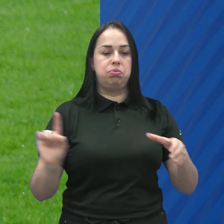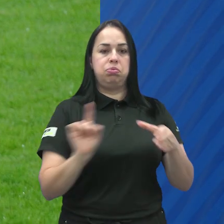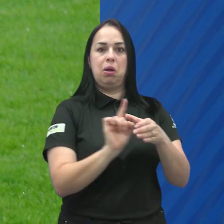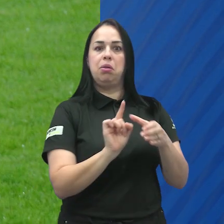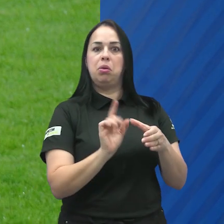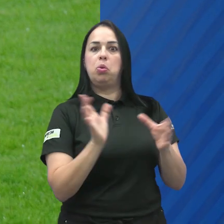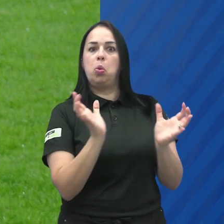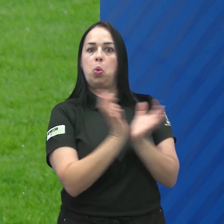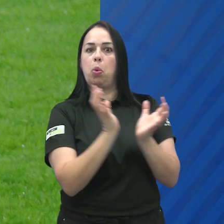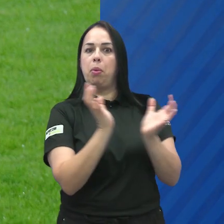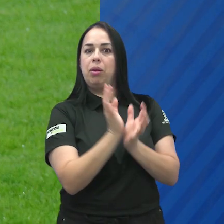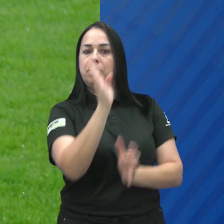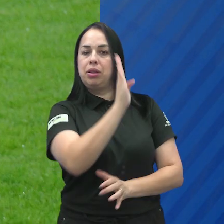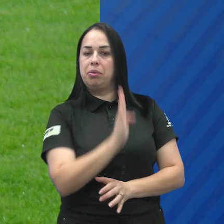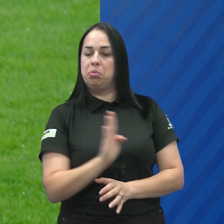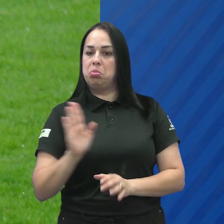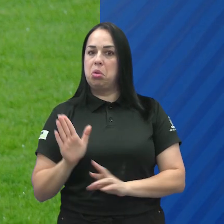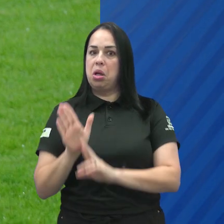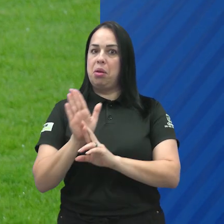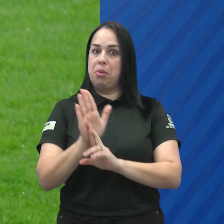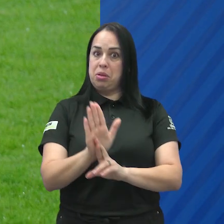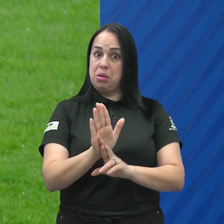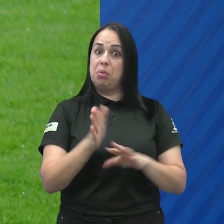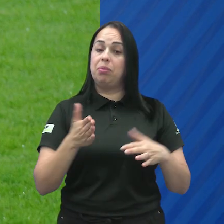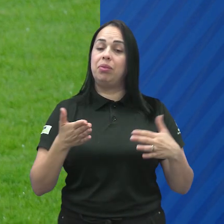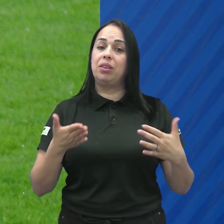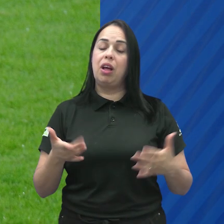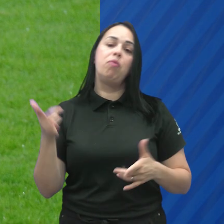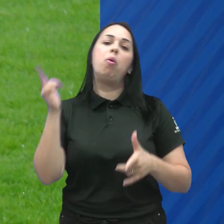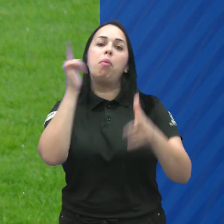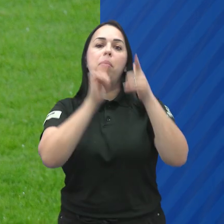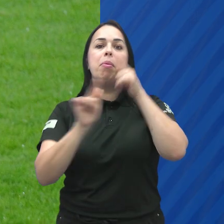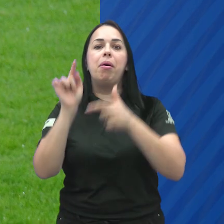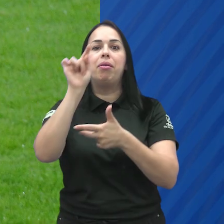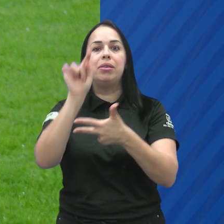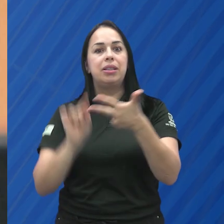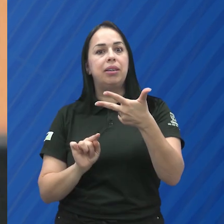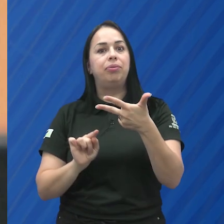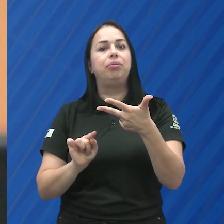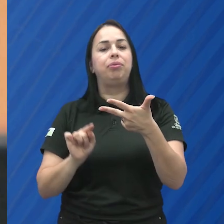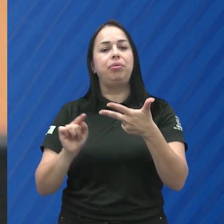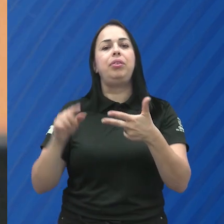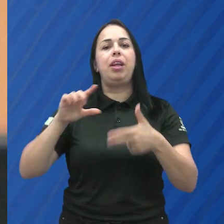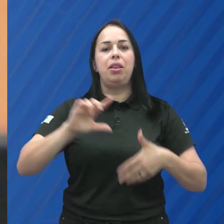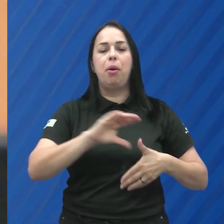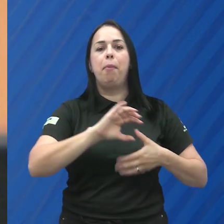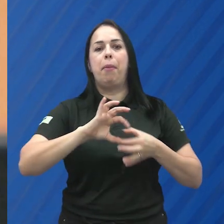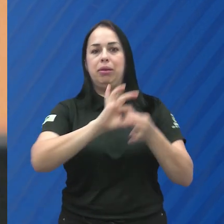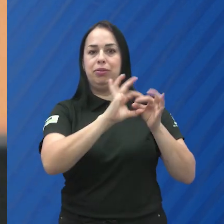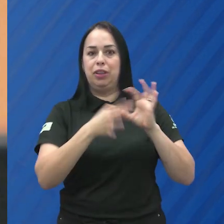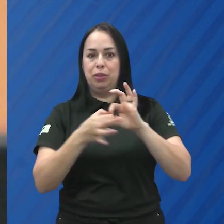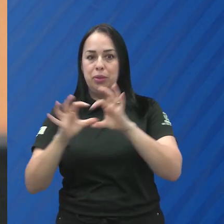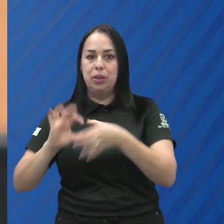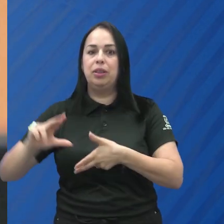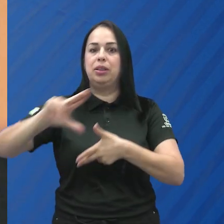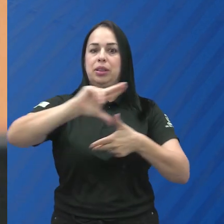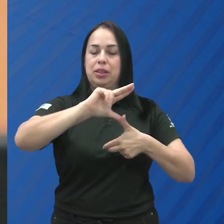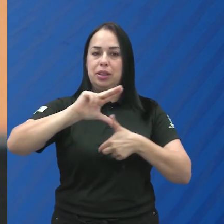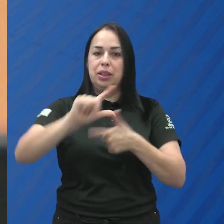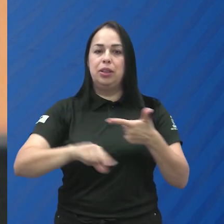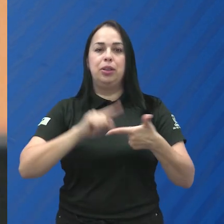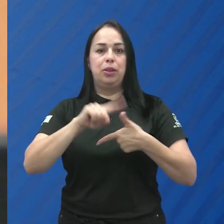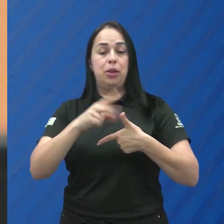destaque e chegou à seleção brasileira representando o país. Conquistou 3 títulos em Jogos Pan-Americanos em